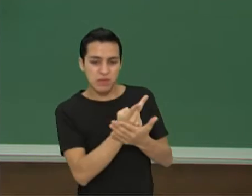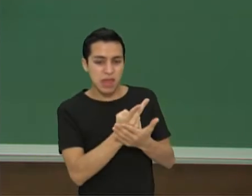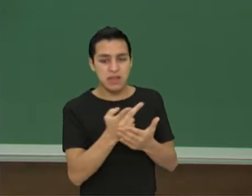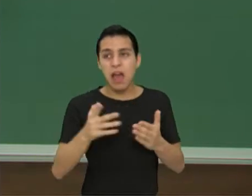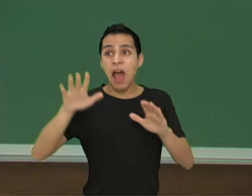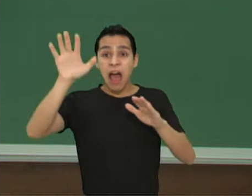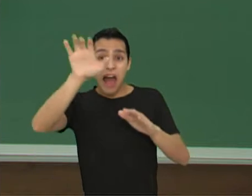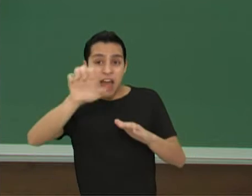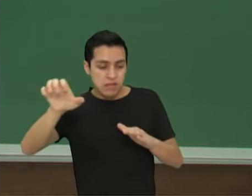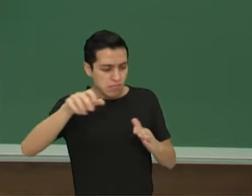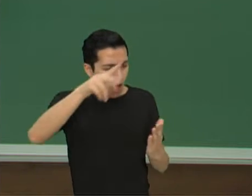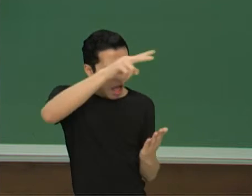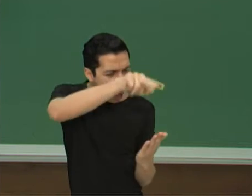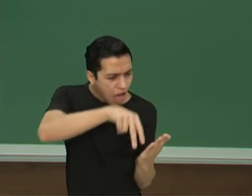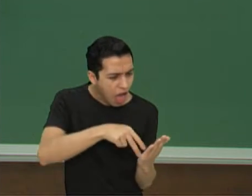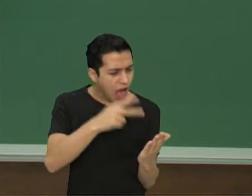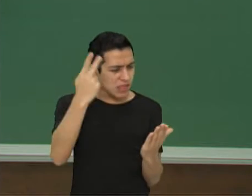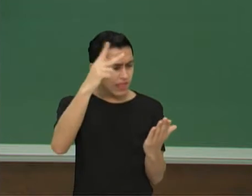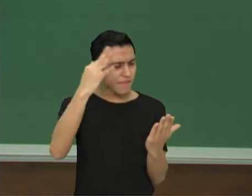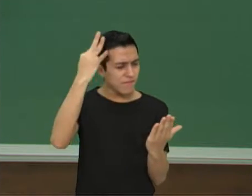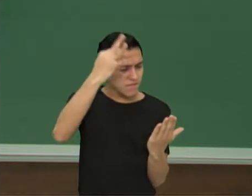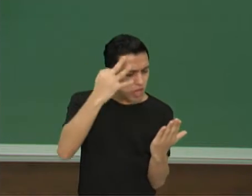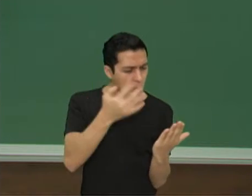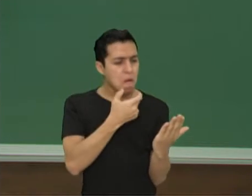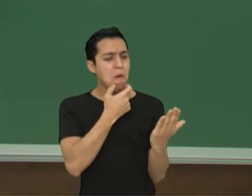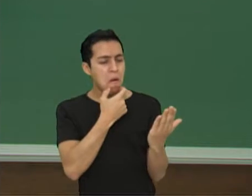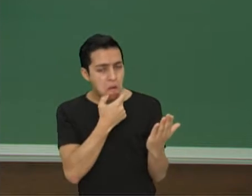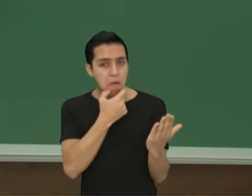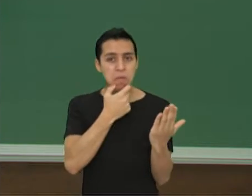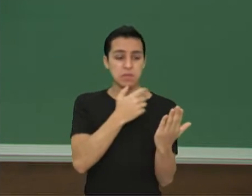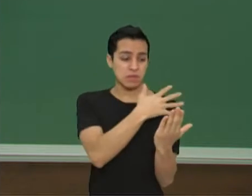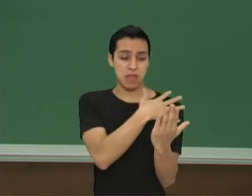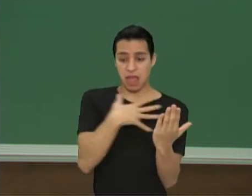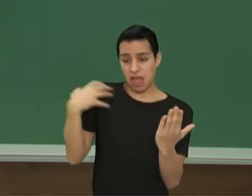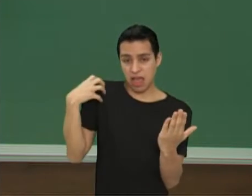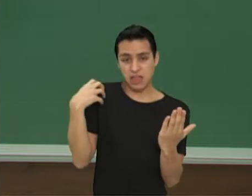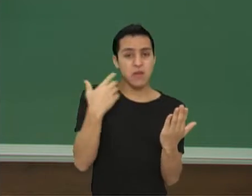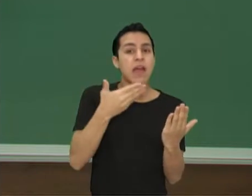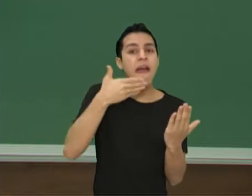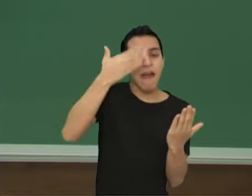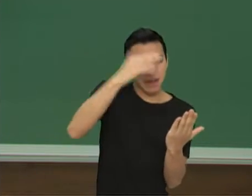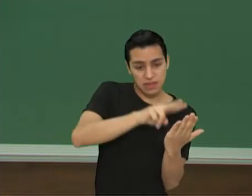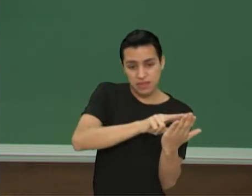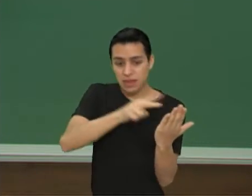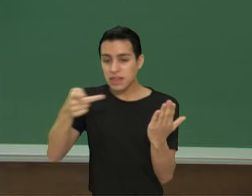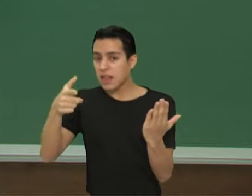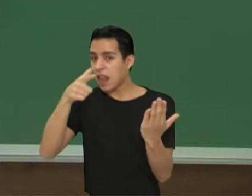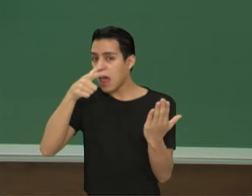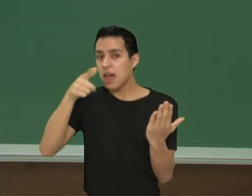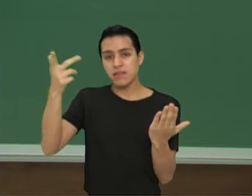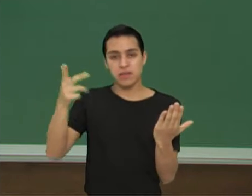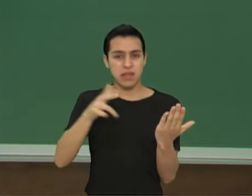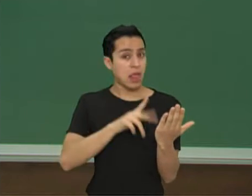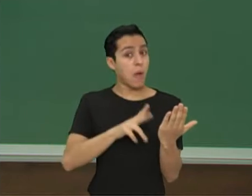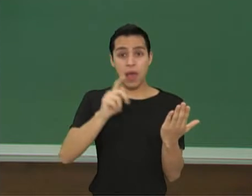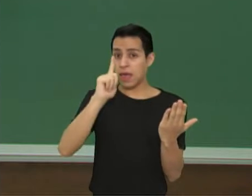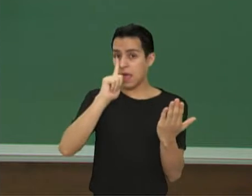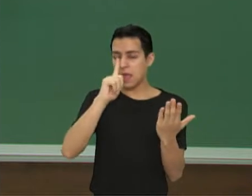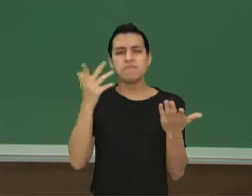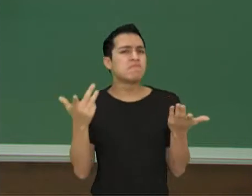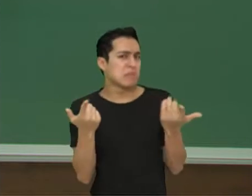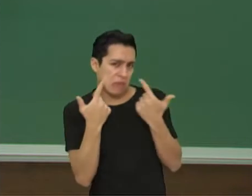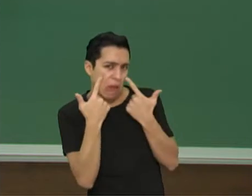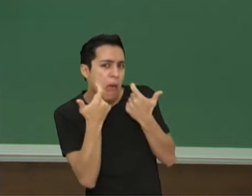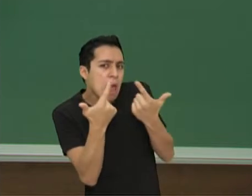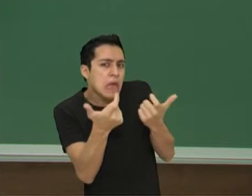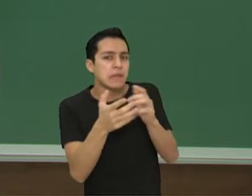da filosofia aristotélica pelos árabes, né. Aristóteles, inclusive, vai ser traduzido do árabe para o latim, né, não do grego aí, então bem